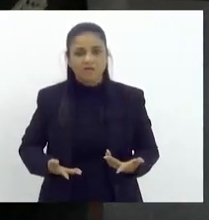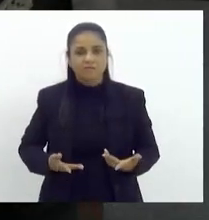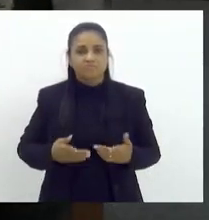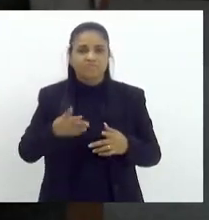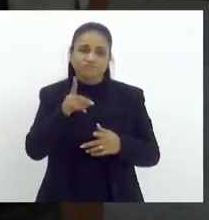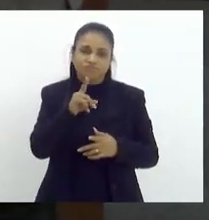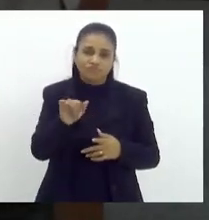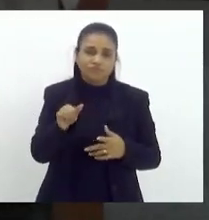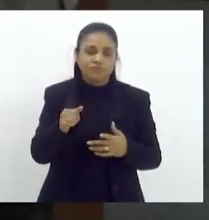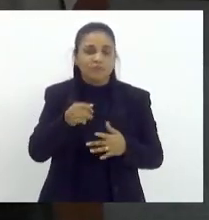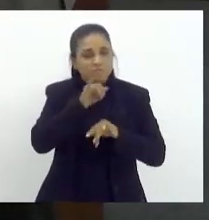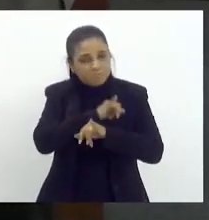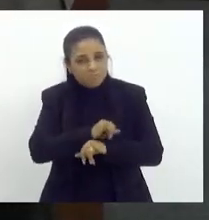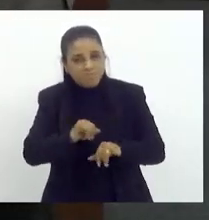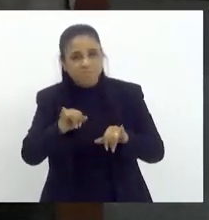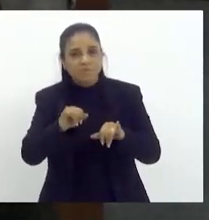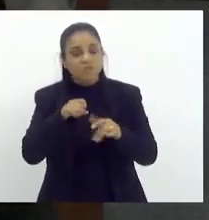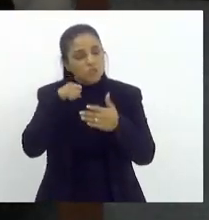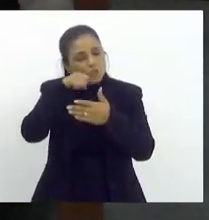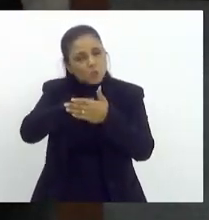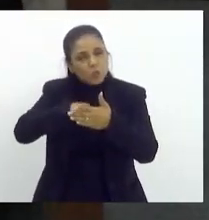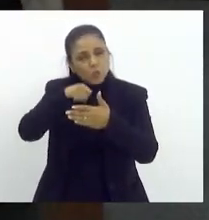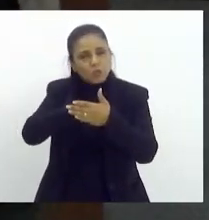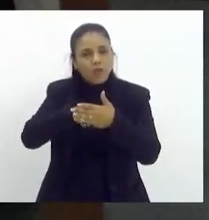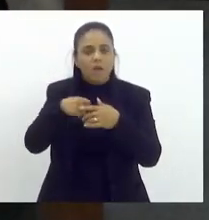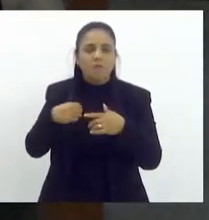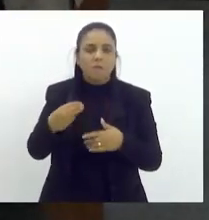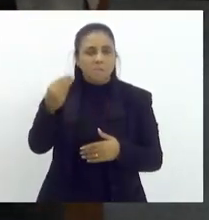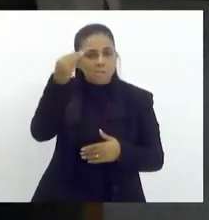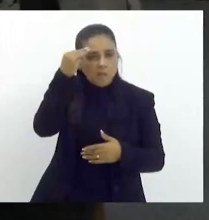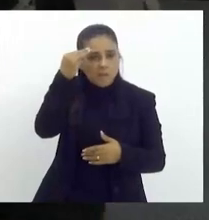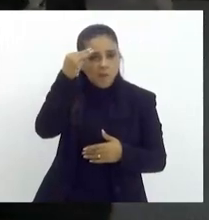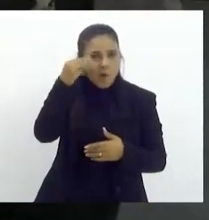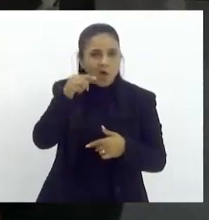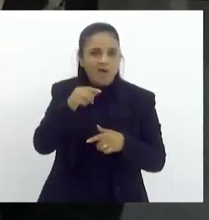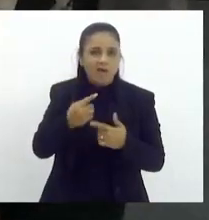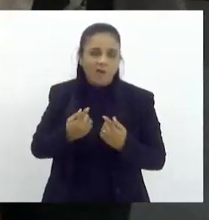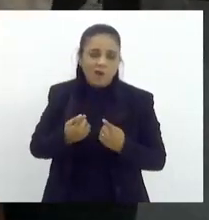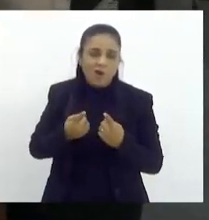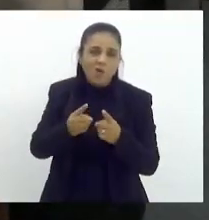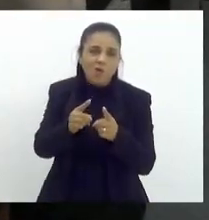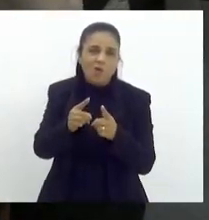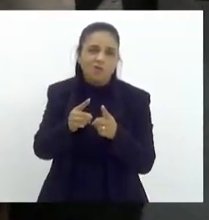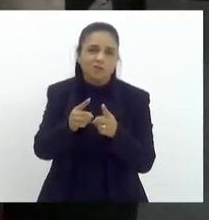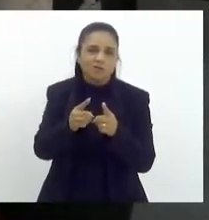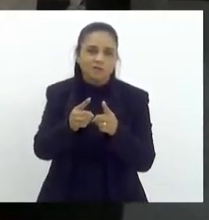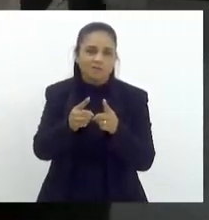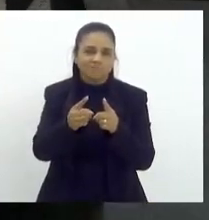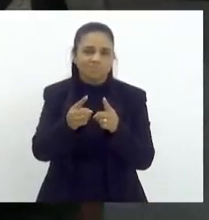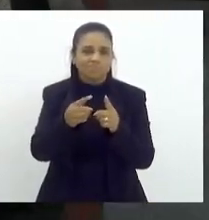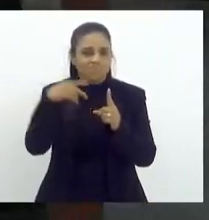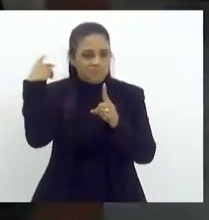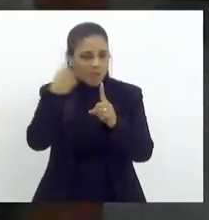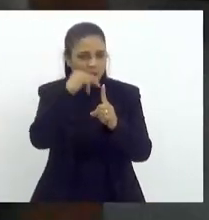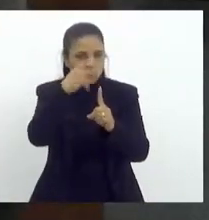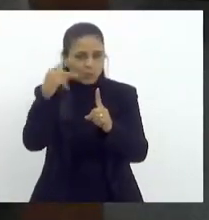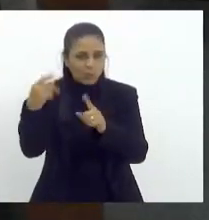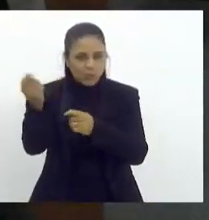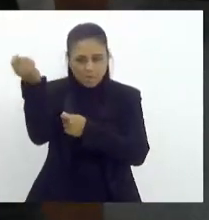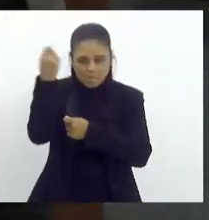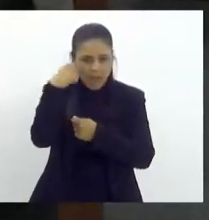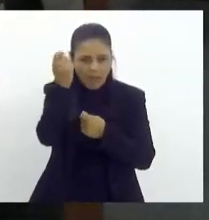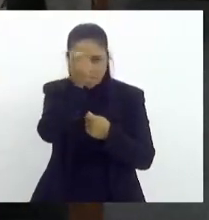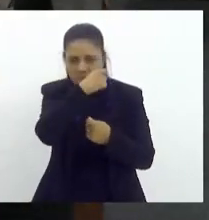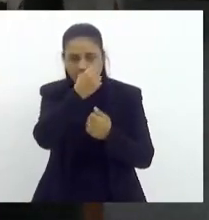é falar da necessidade de lutar pela memória e combater formas permanentes de com tortura